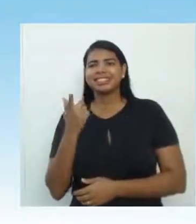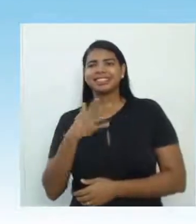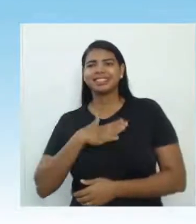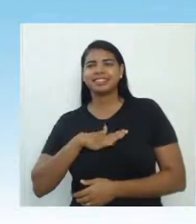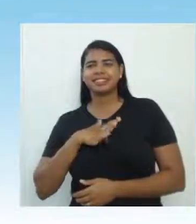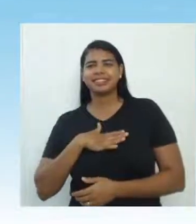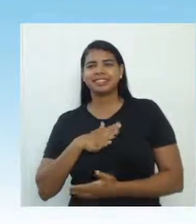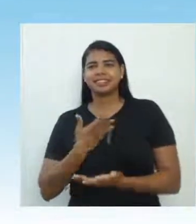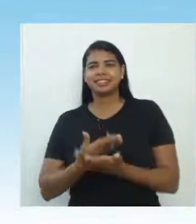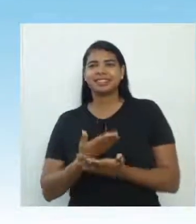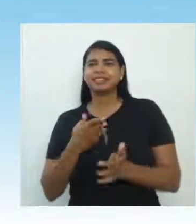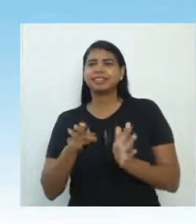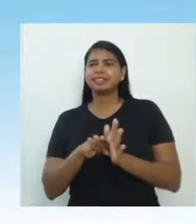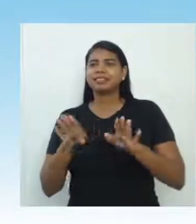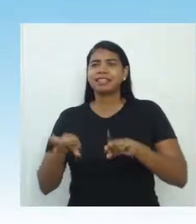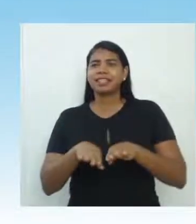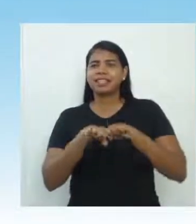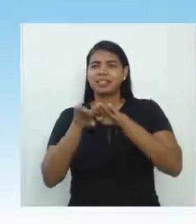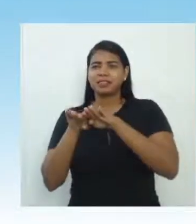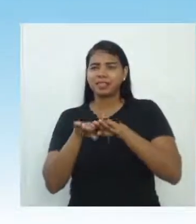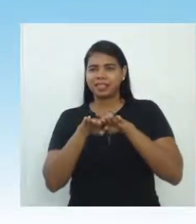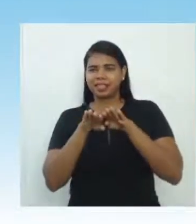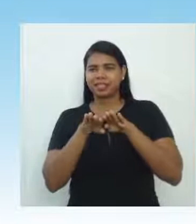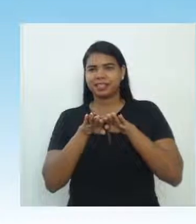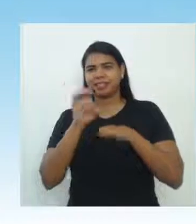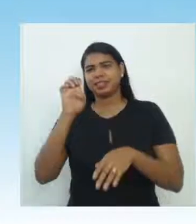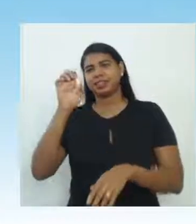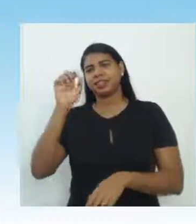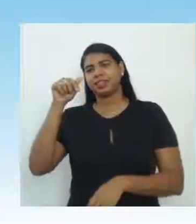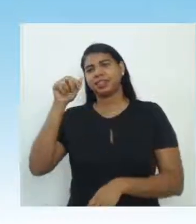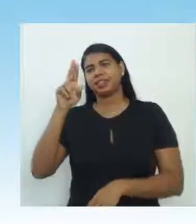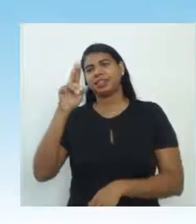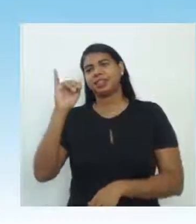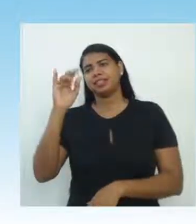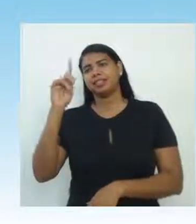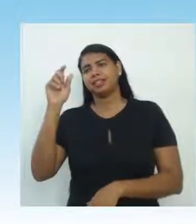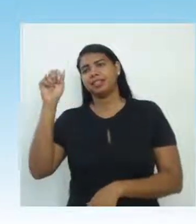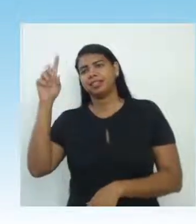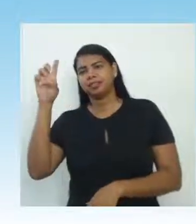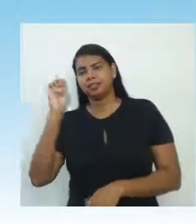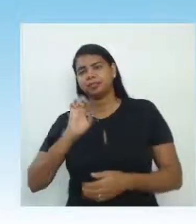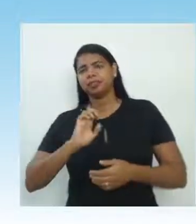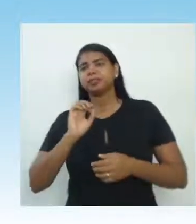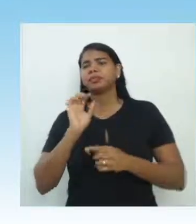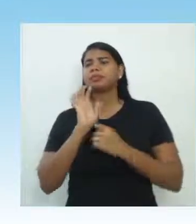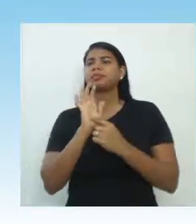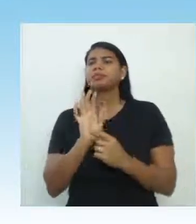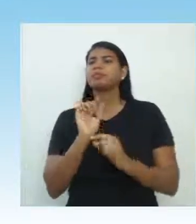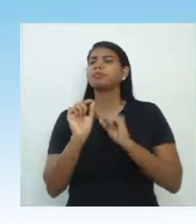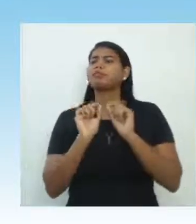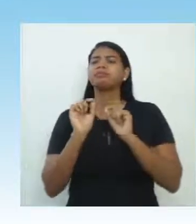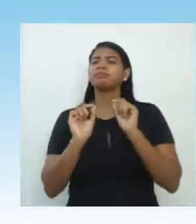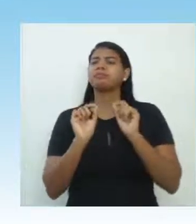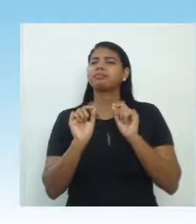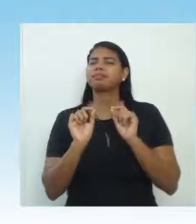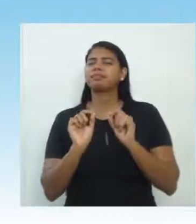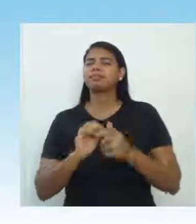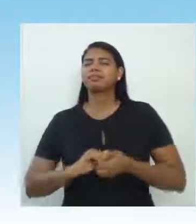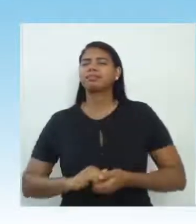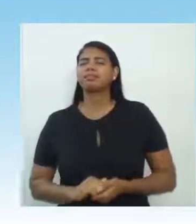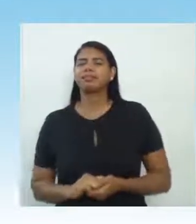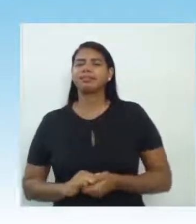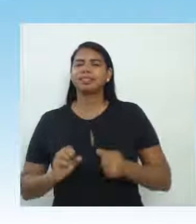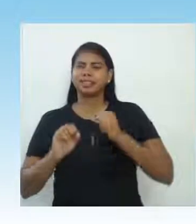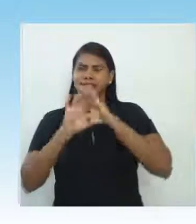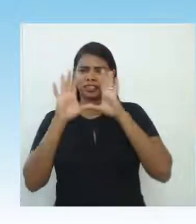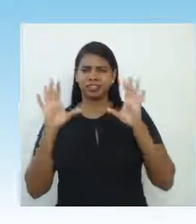chegar lá, sobre igualdade e equidade. A gente poderia mostrar justamente o que seria igualdade e equidade, esclarecer